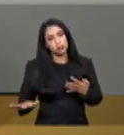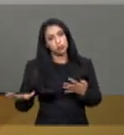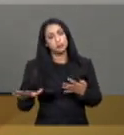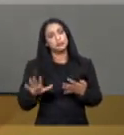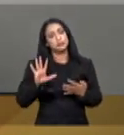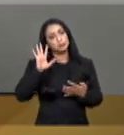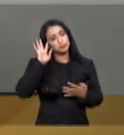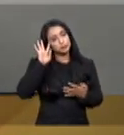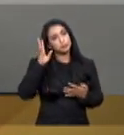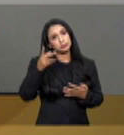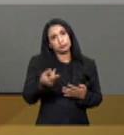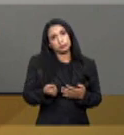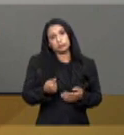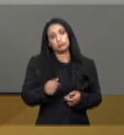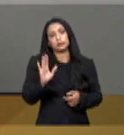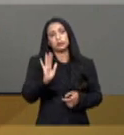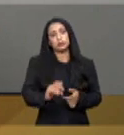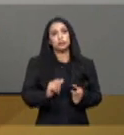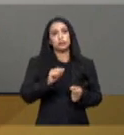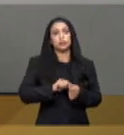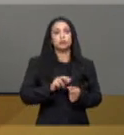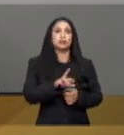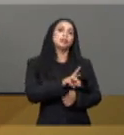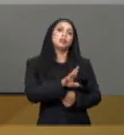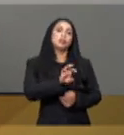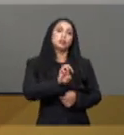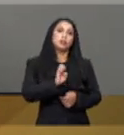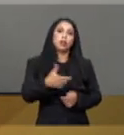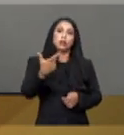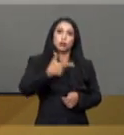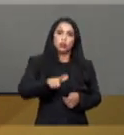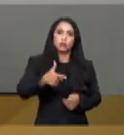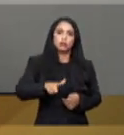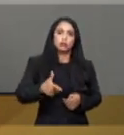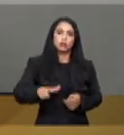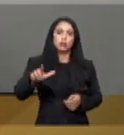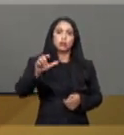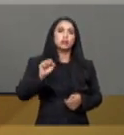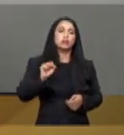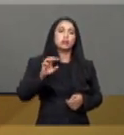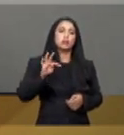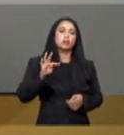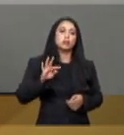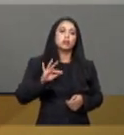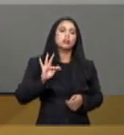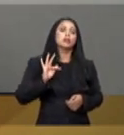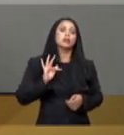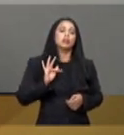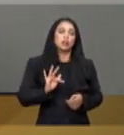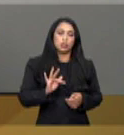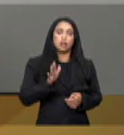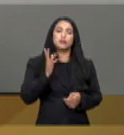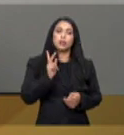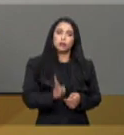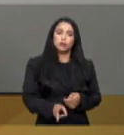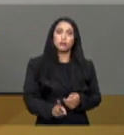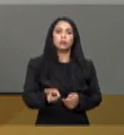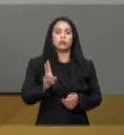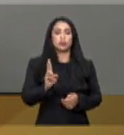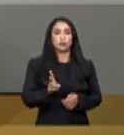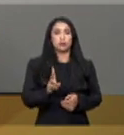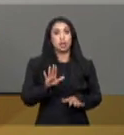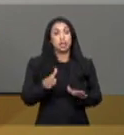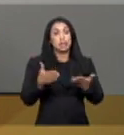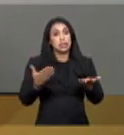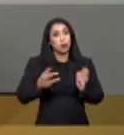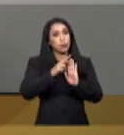decisões tomadas em recursos repetitivos no Superior Tribunal, que continuou a atuar. Por isso, a